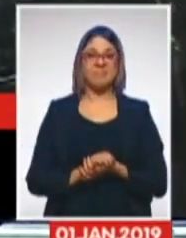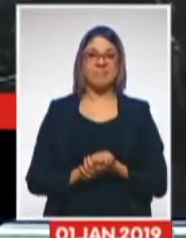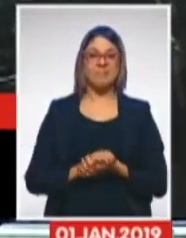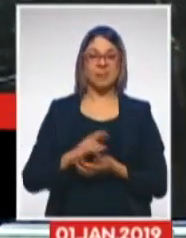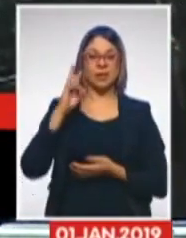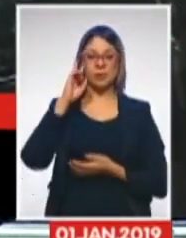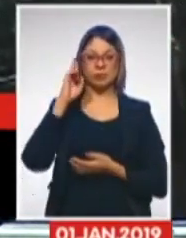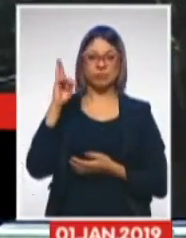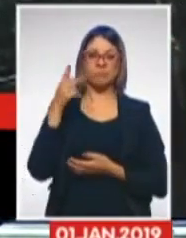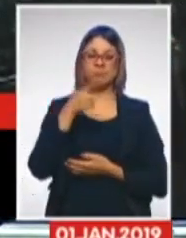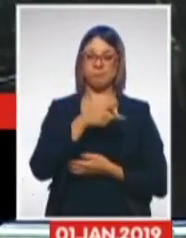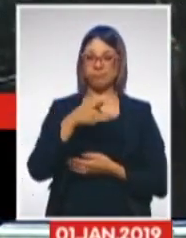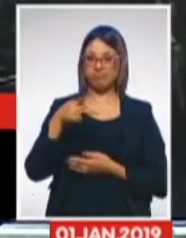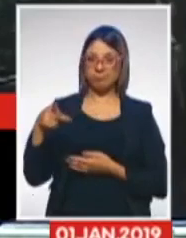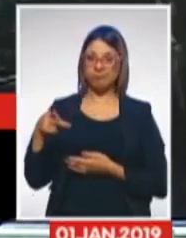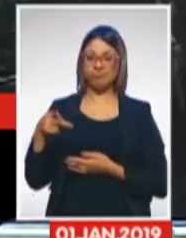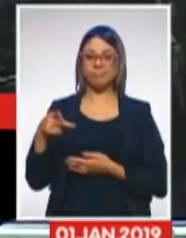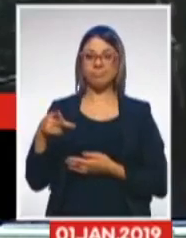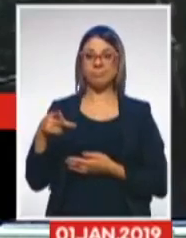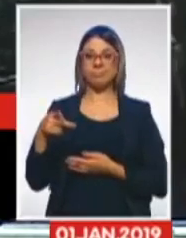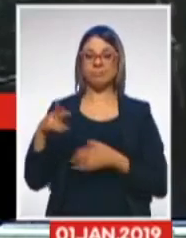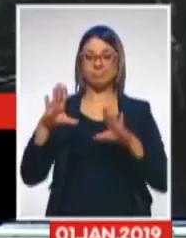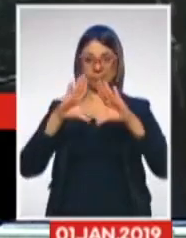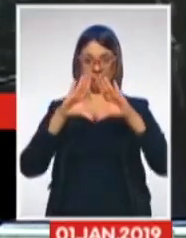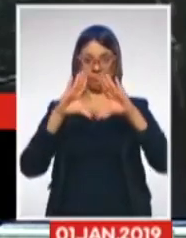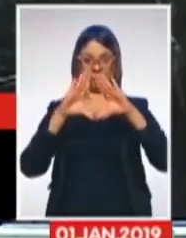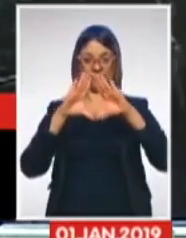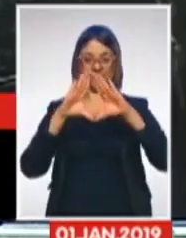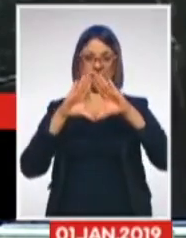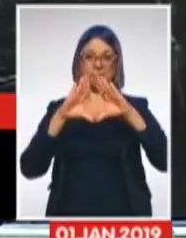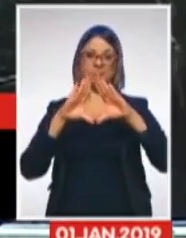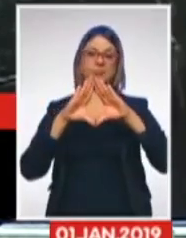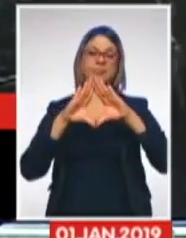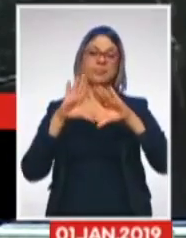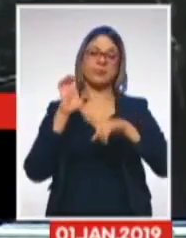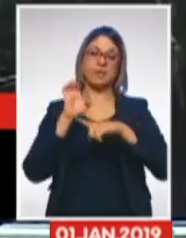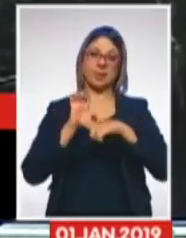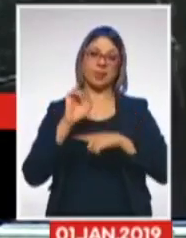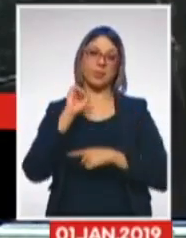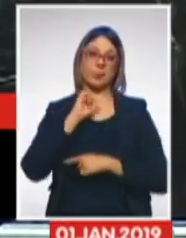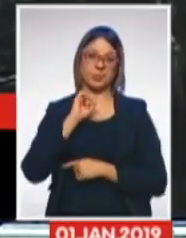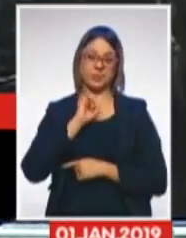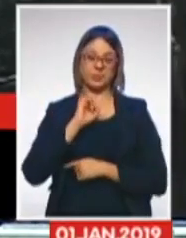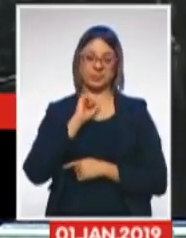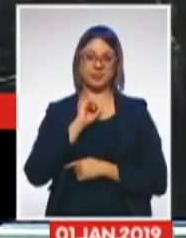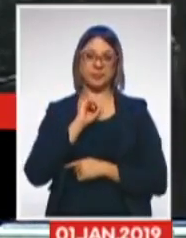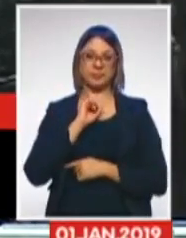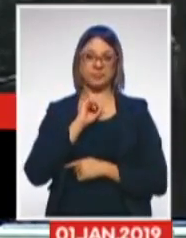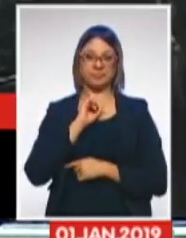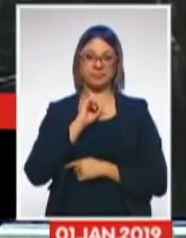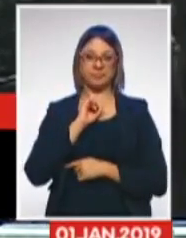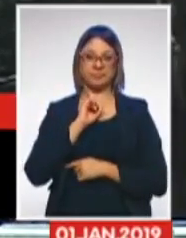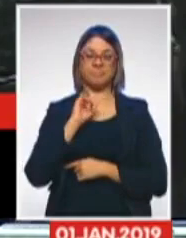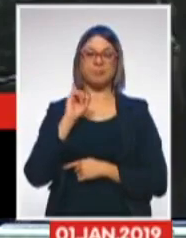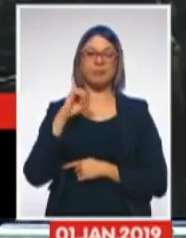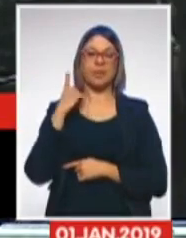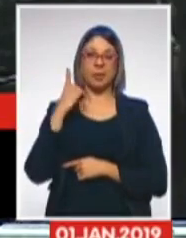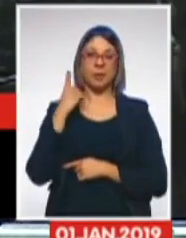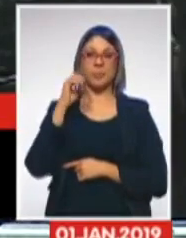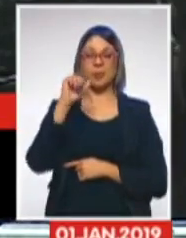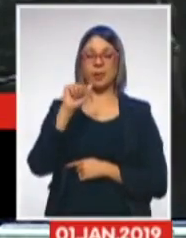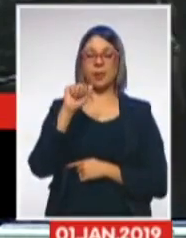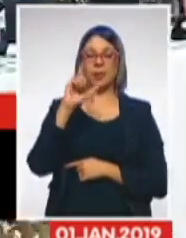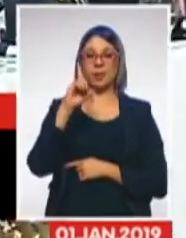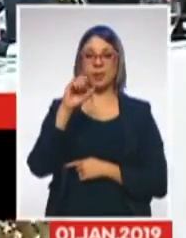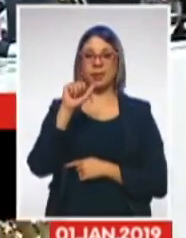Excelentíssimo senhor presidente da Assembleia Legislativa do Estado de Minas Gerais, deputado